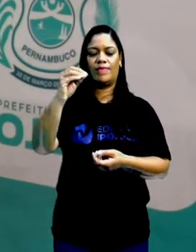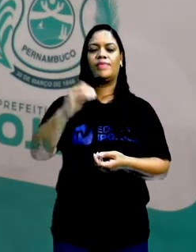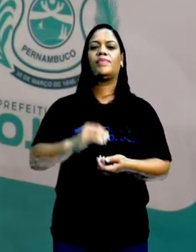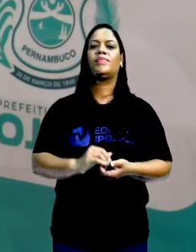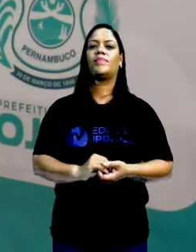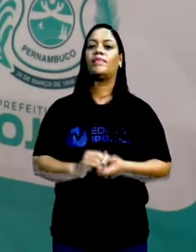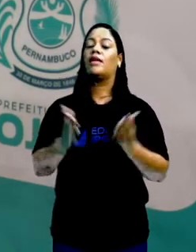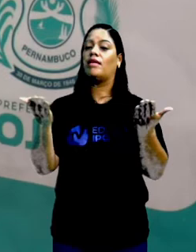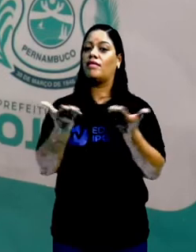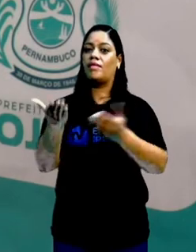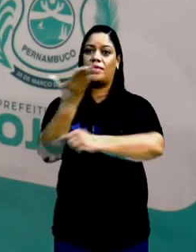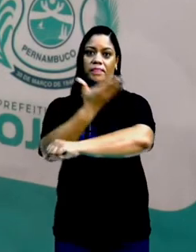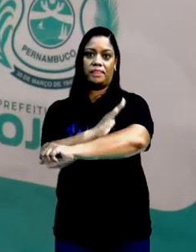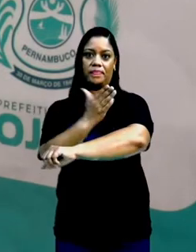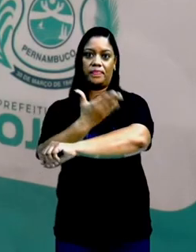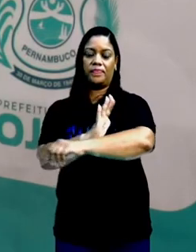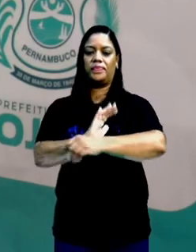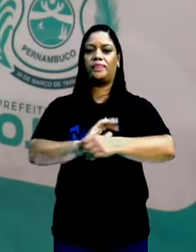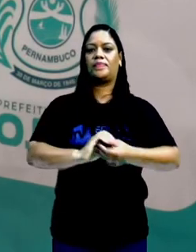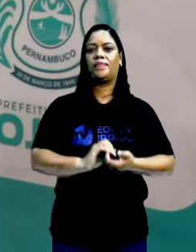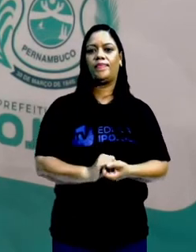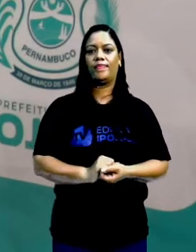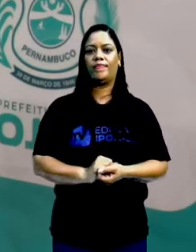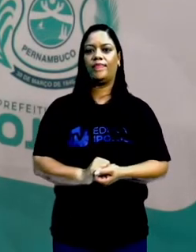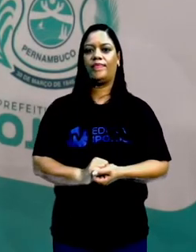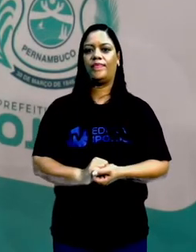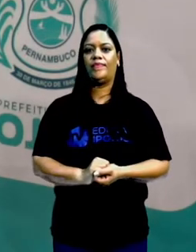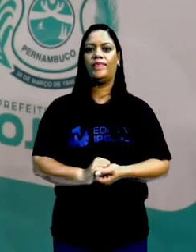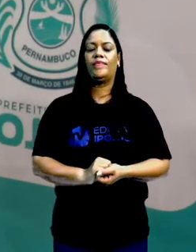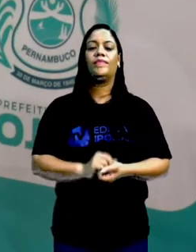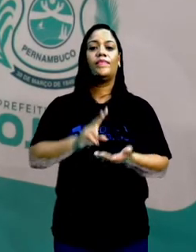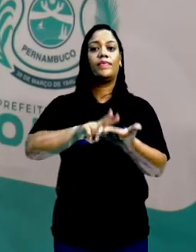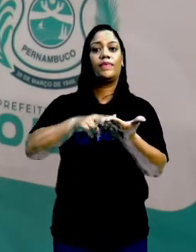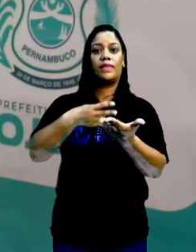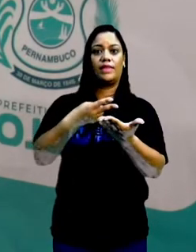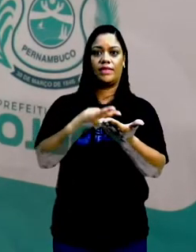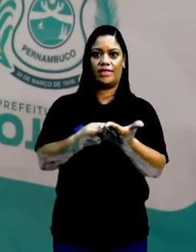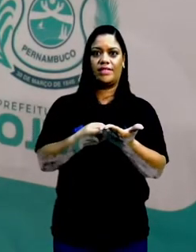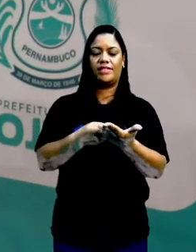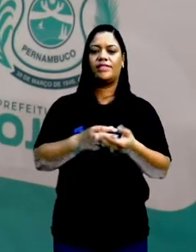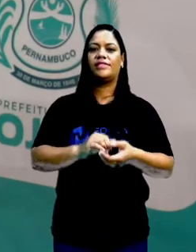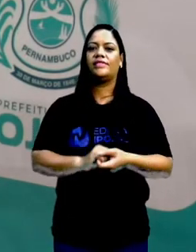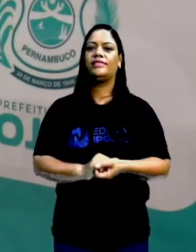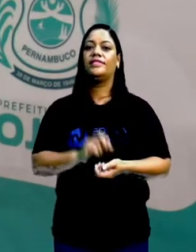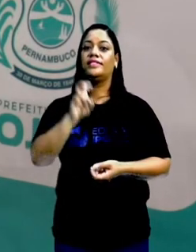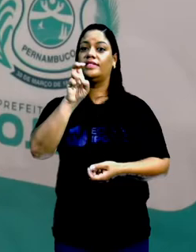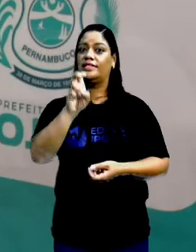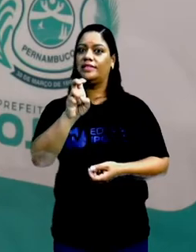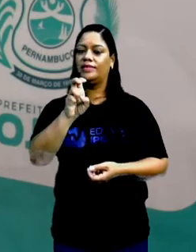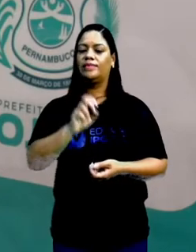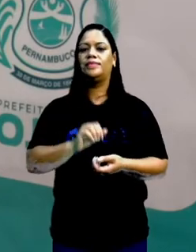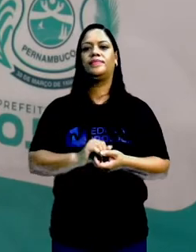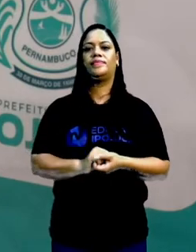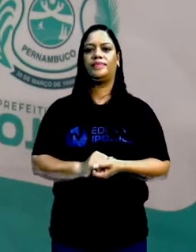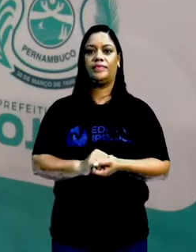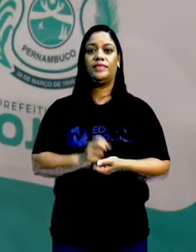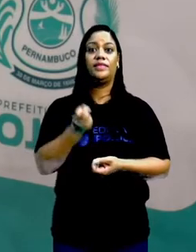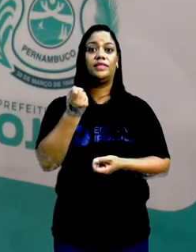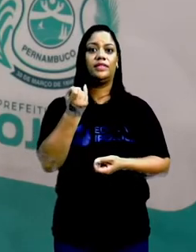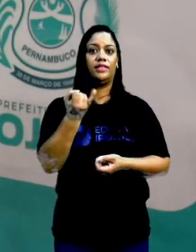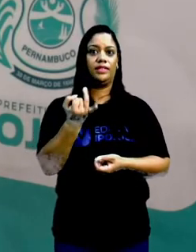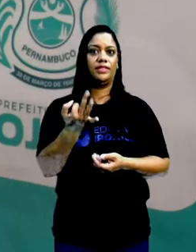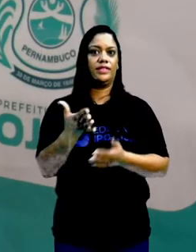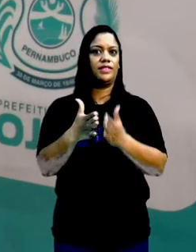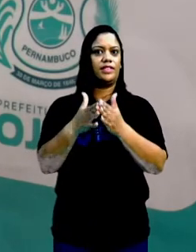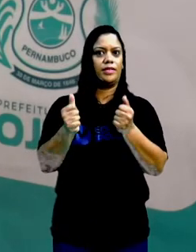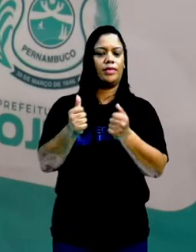praticar. Em uma multiplicação, o multiplicador é igual a 5 e o multiplicando é igual